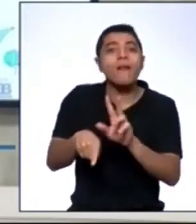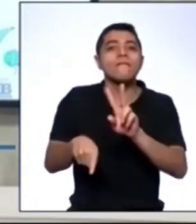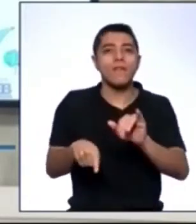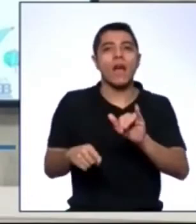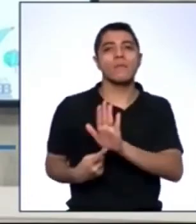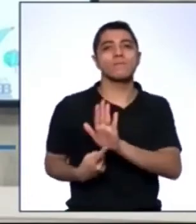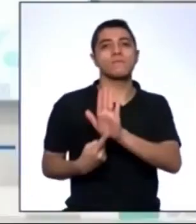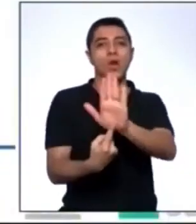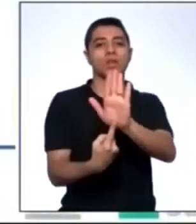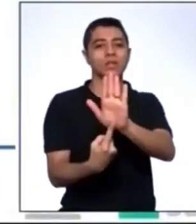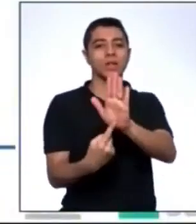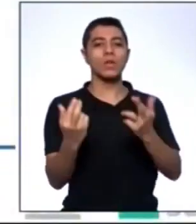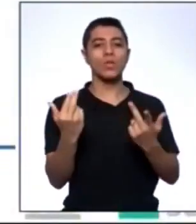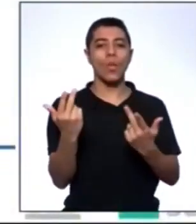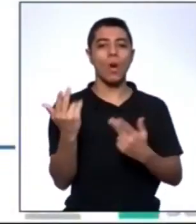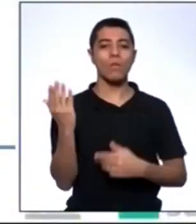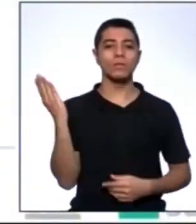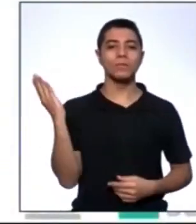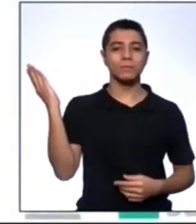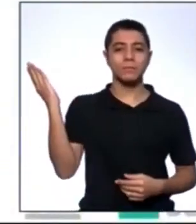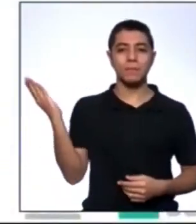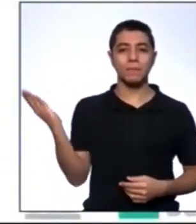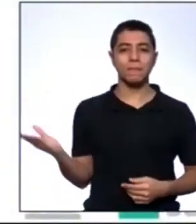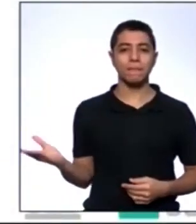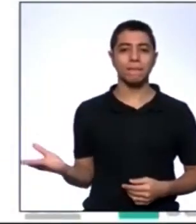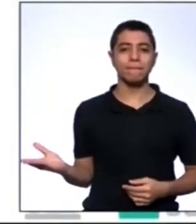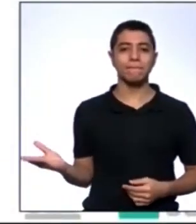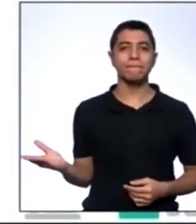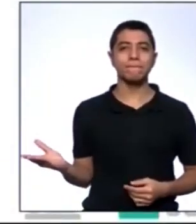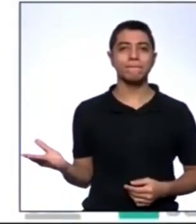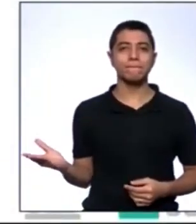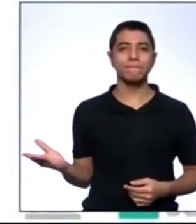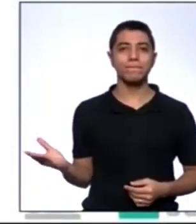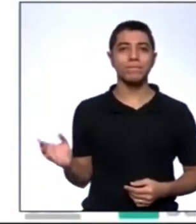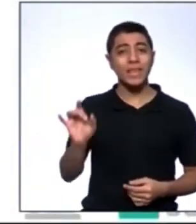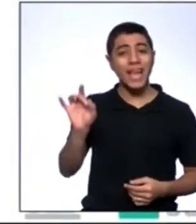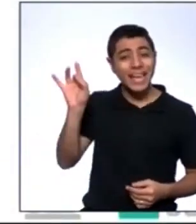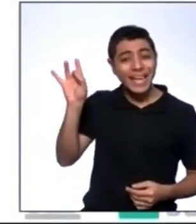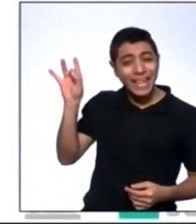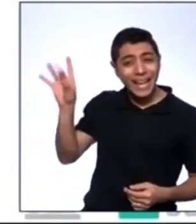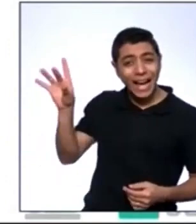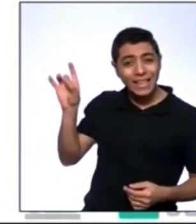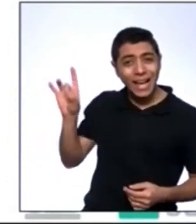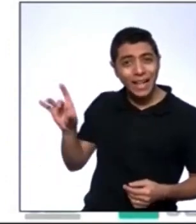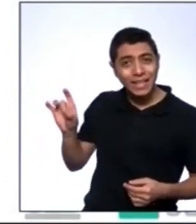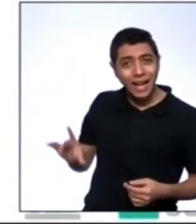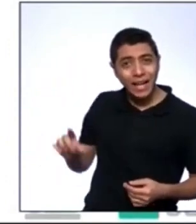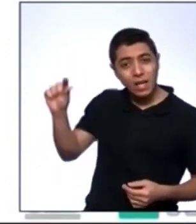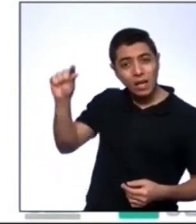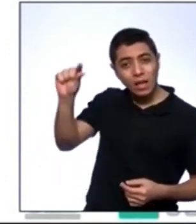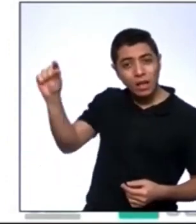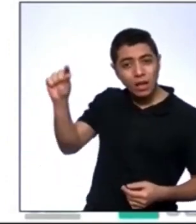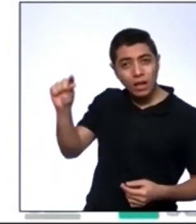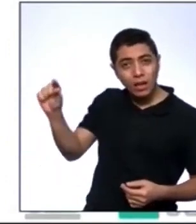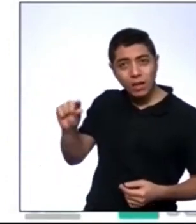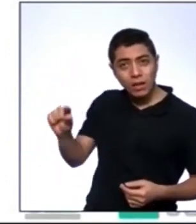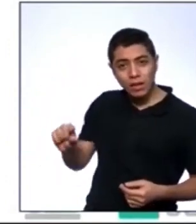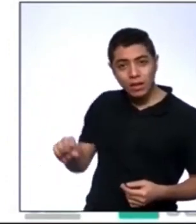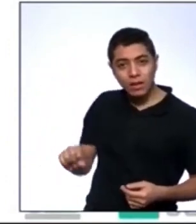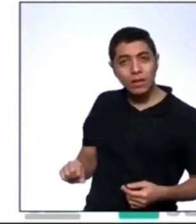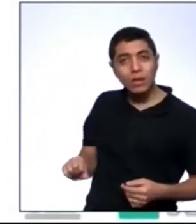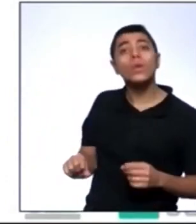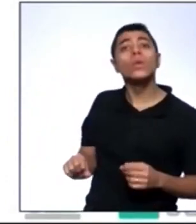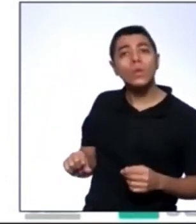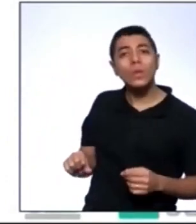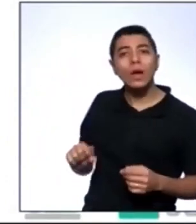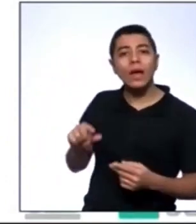dessa, companheiro, representa um pedacinho de DNA de cada um dos indivíduos em questão. Aí eu coloquei para você, para a